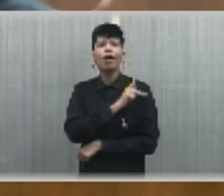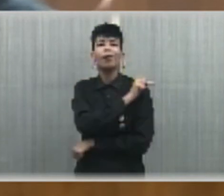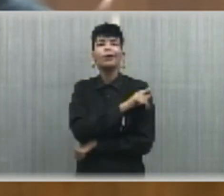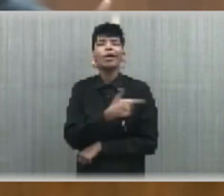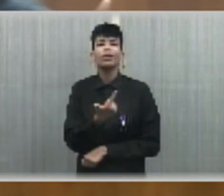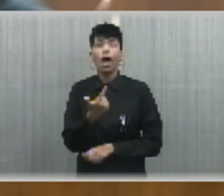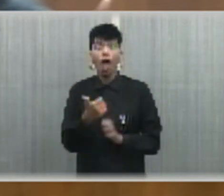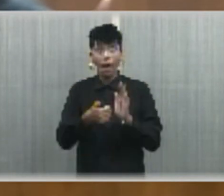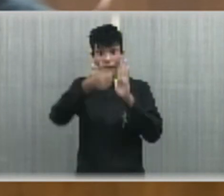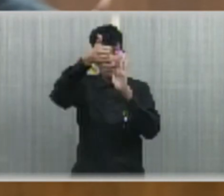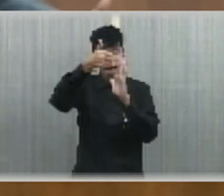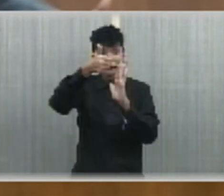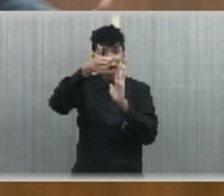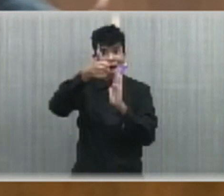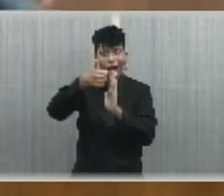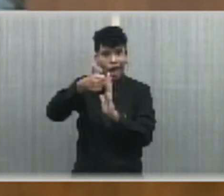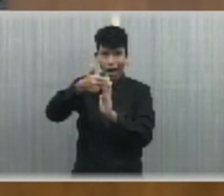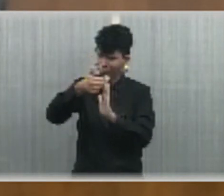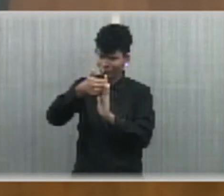Todas.